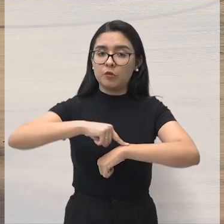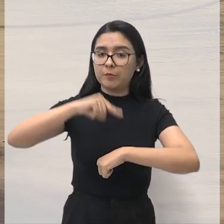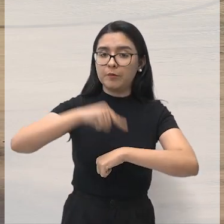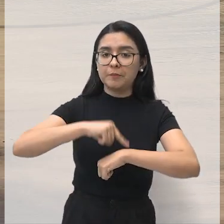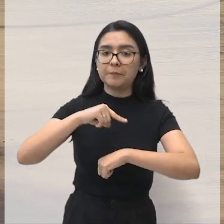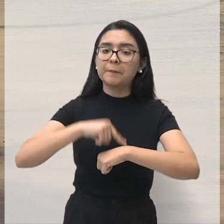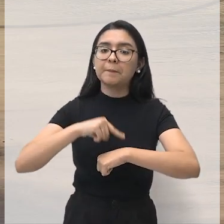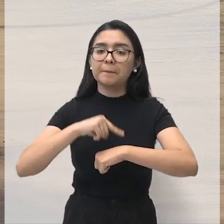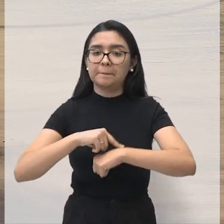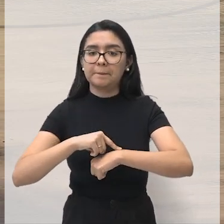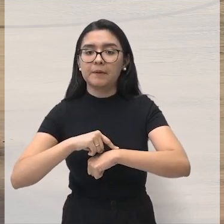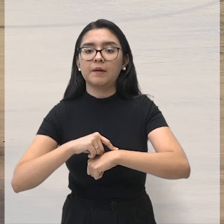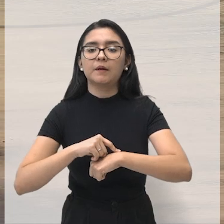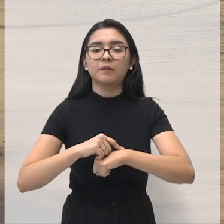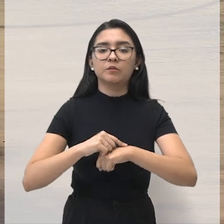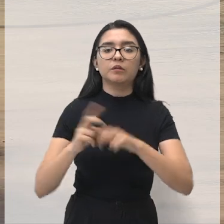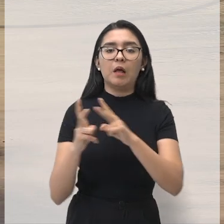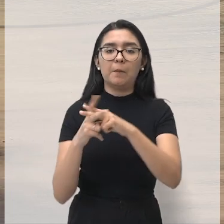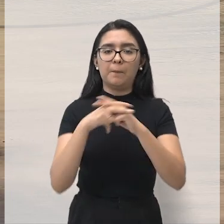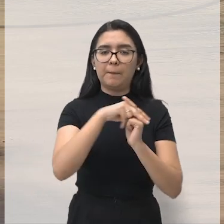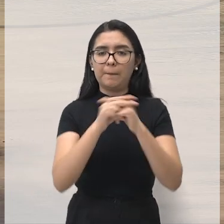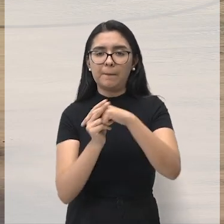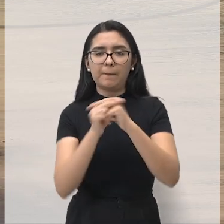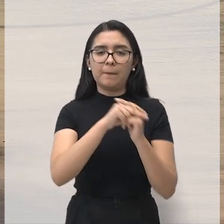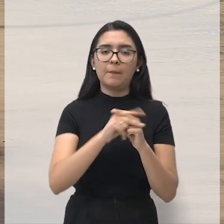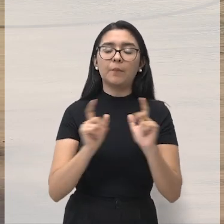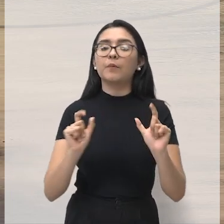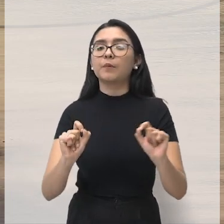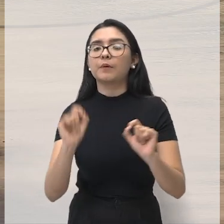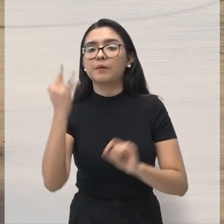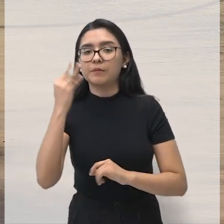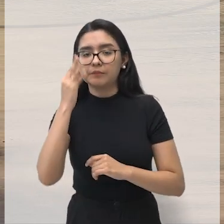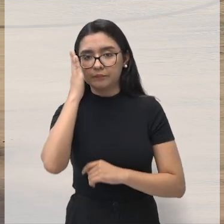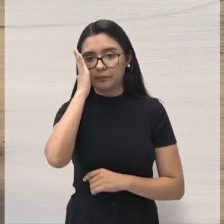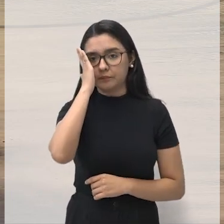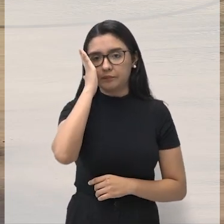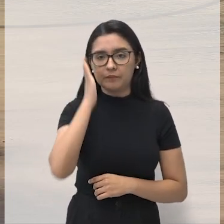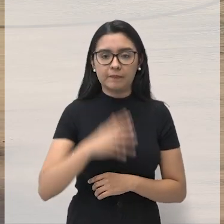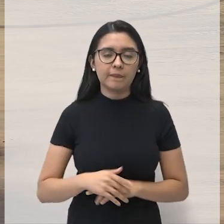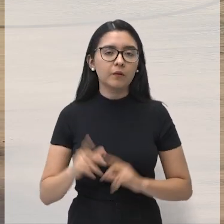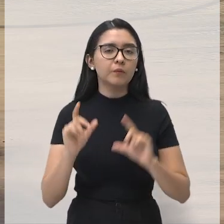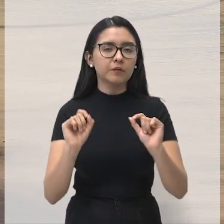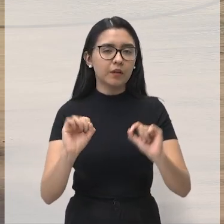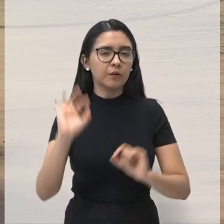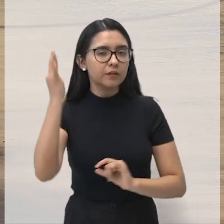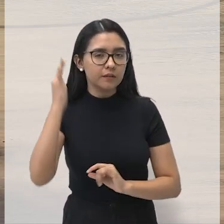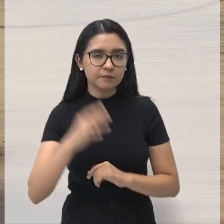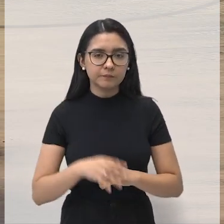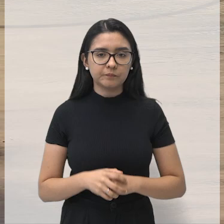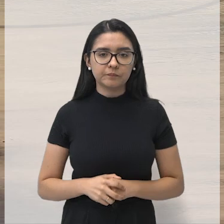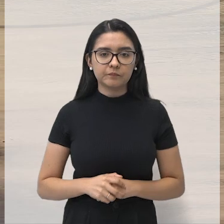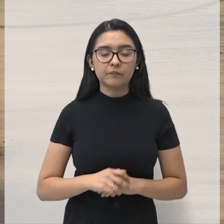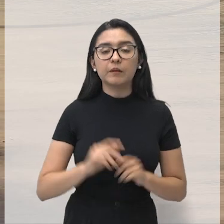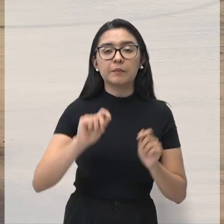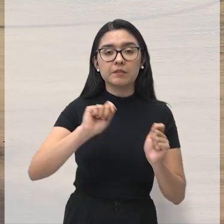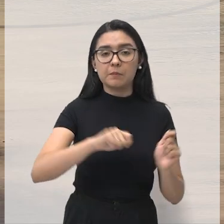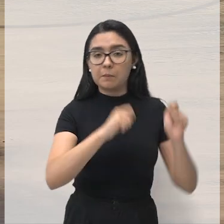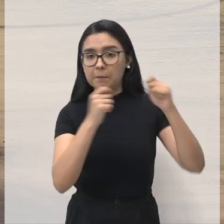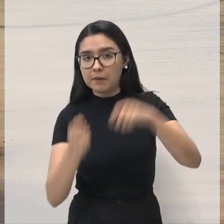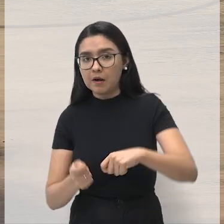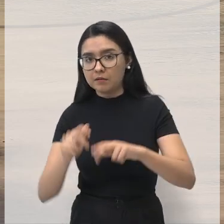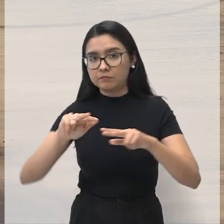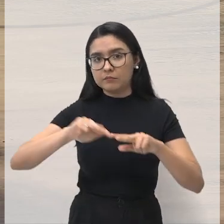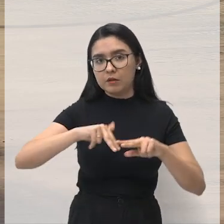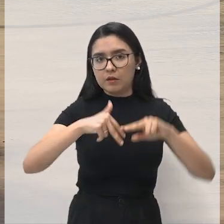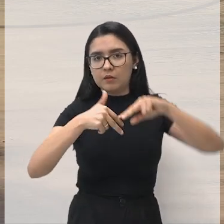atividades, durante o jogo, a luta, né, o que os lutadores tinham que fazer? Derrubar o